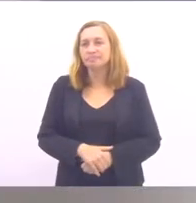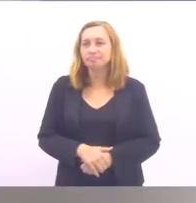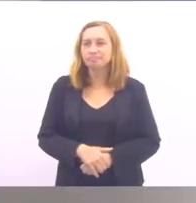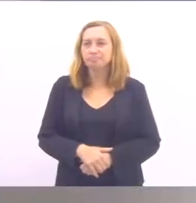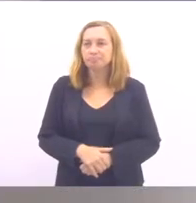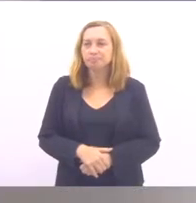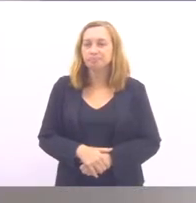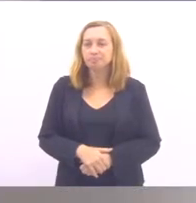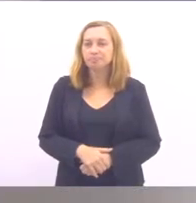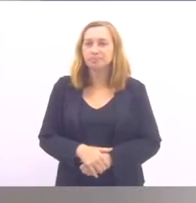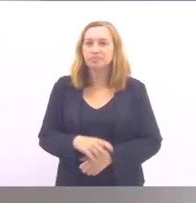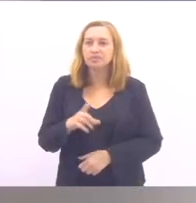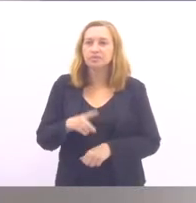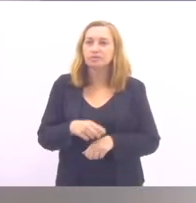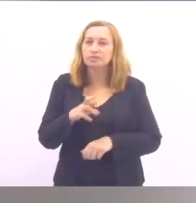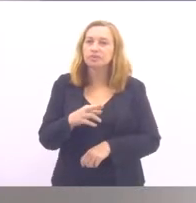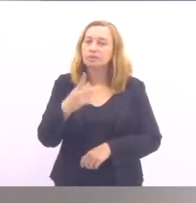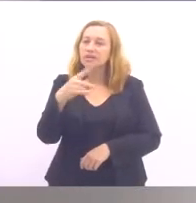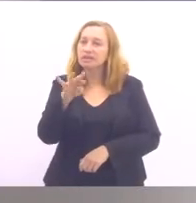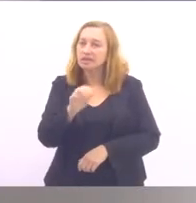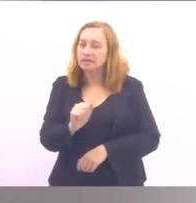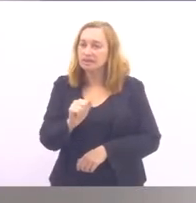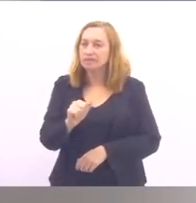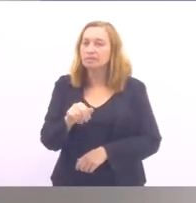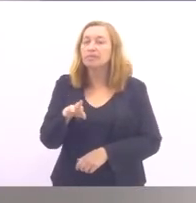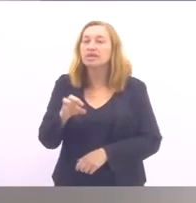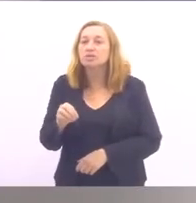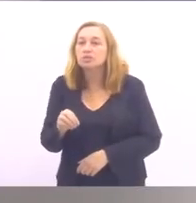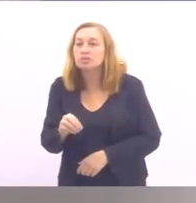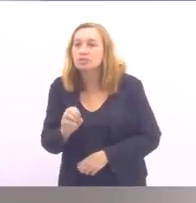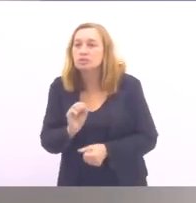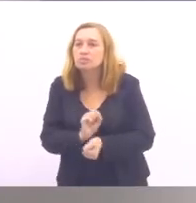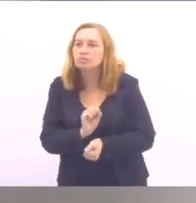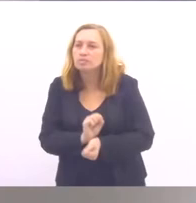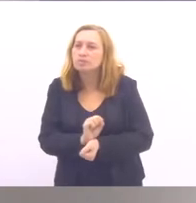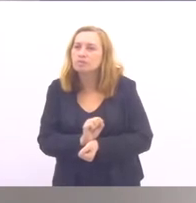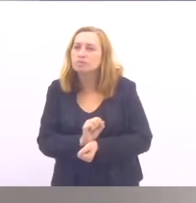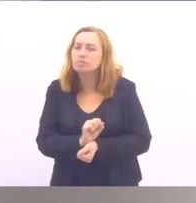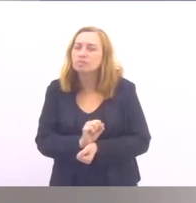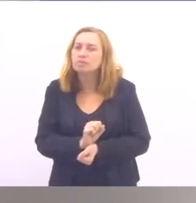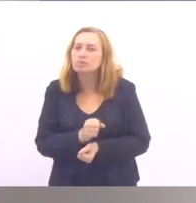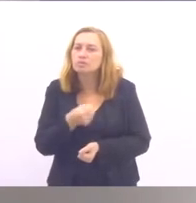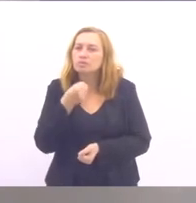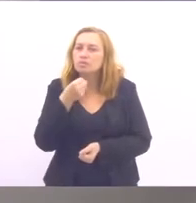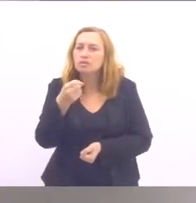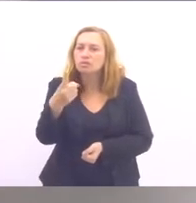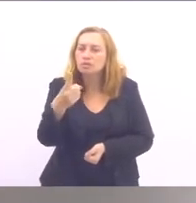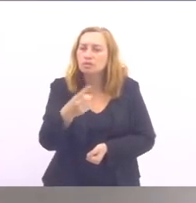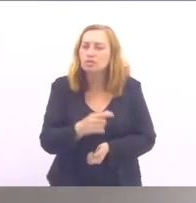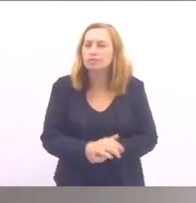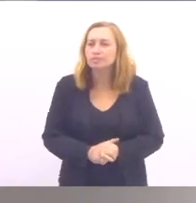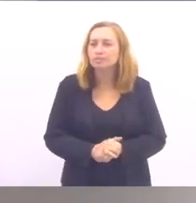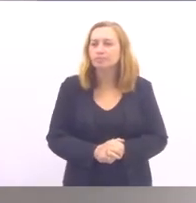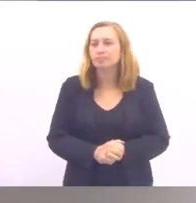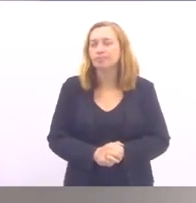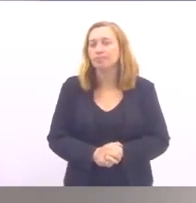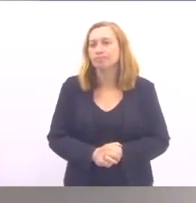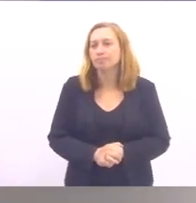Vamos ouvir a doutora Patrícia? Márcio, espera aí, cadê o microfone para o Márcio aí?